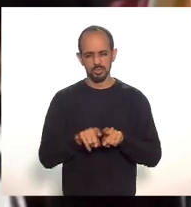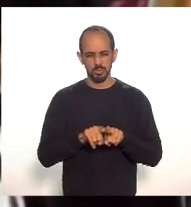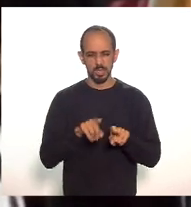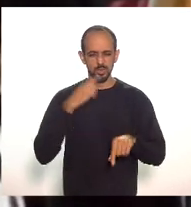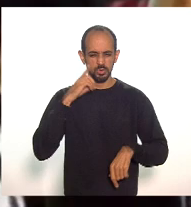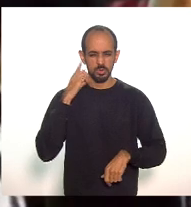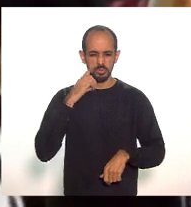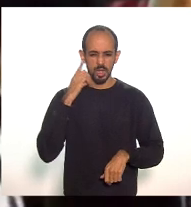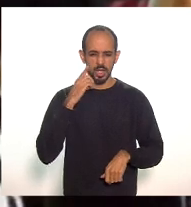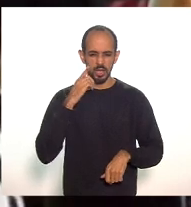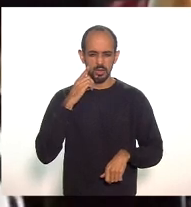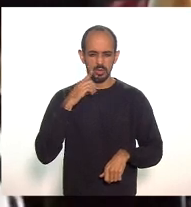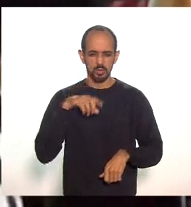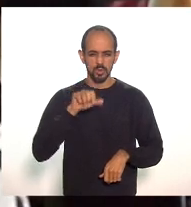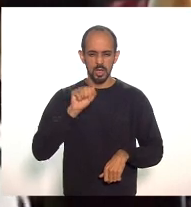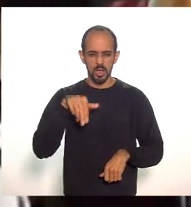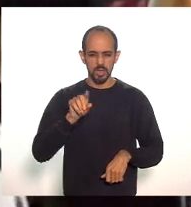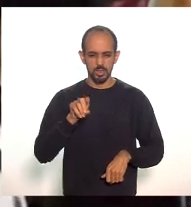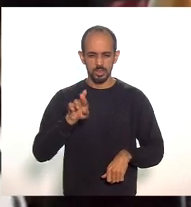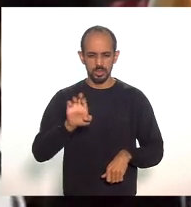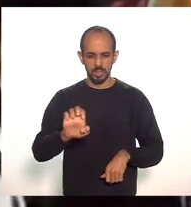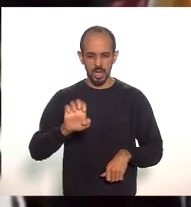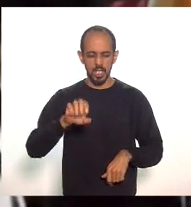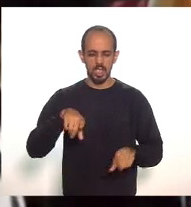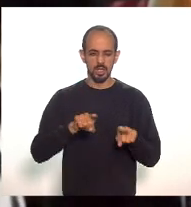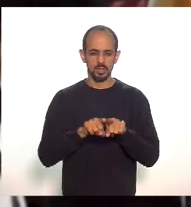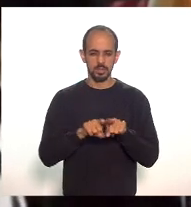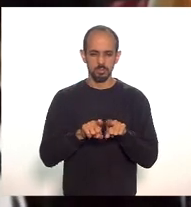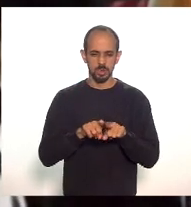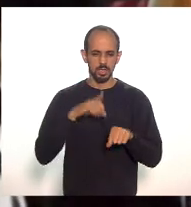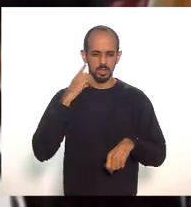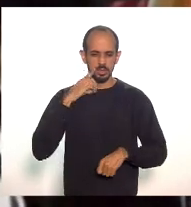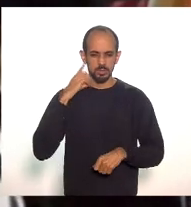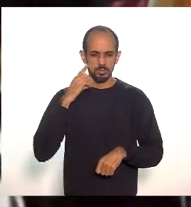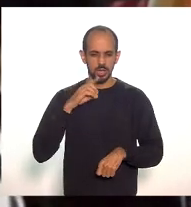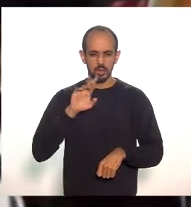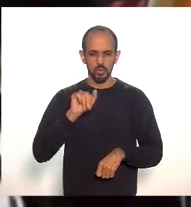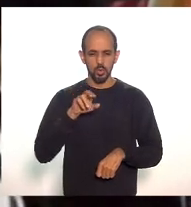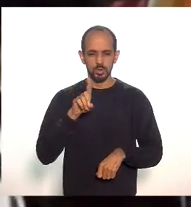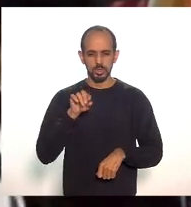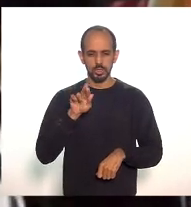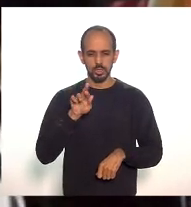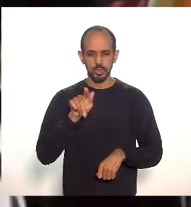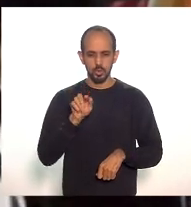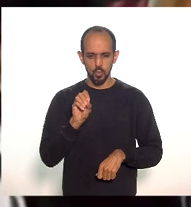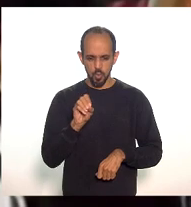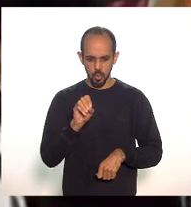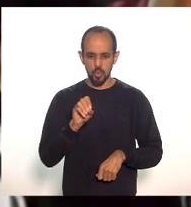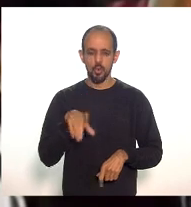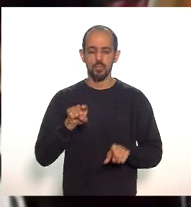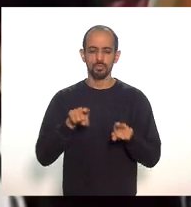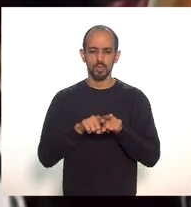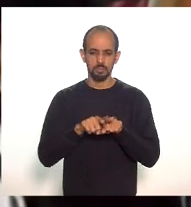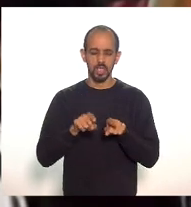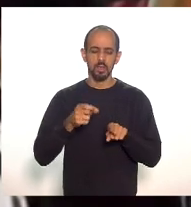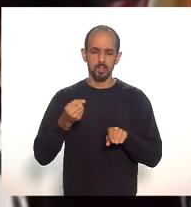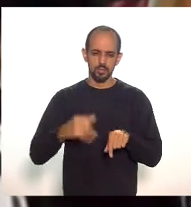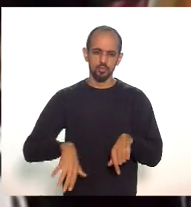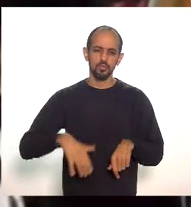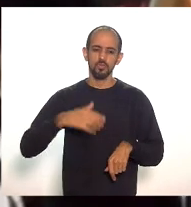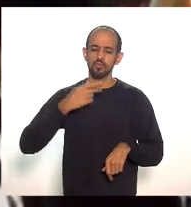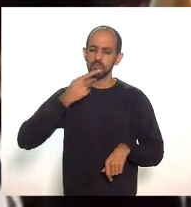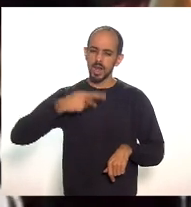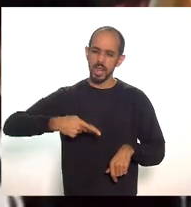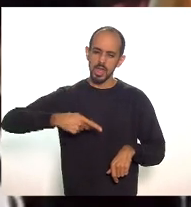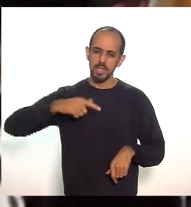deputado André Correia o deputado Rodrigo Amorim é da outra vez que eu falei desse assunto aqui que eu estava